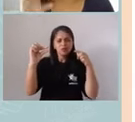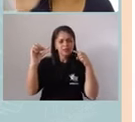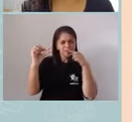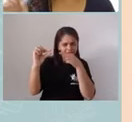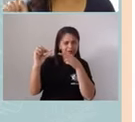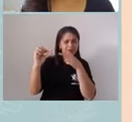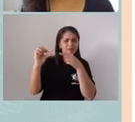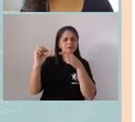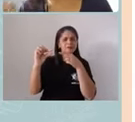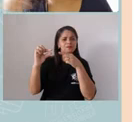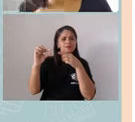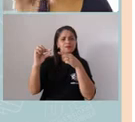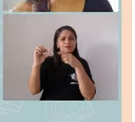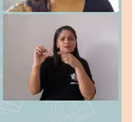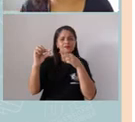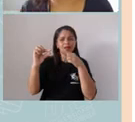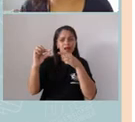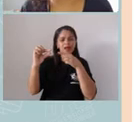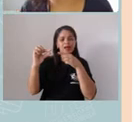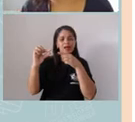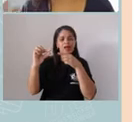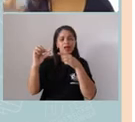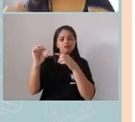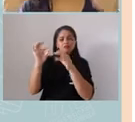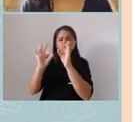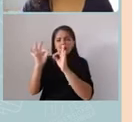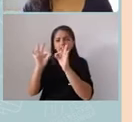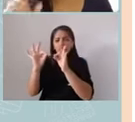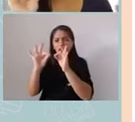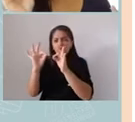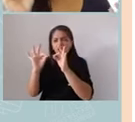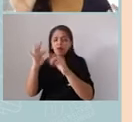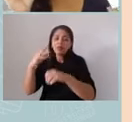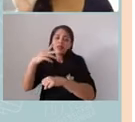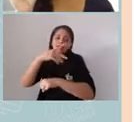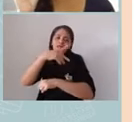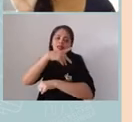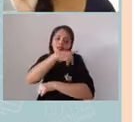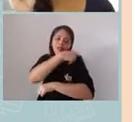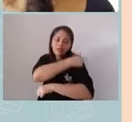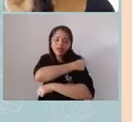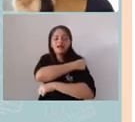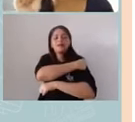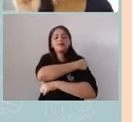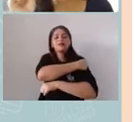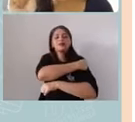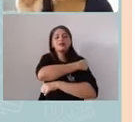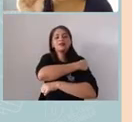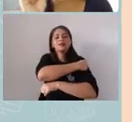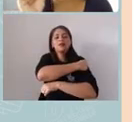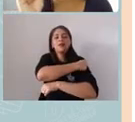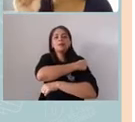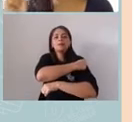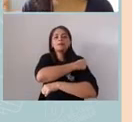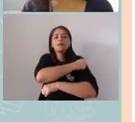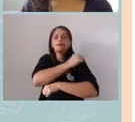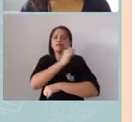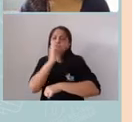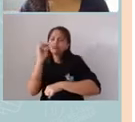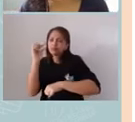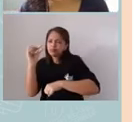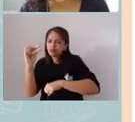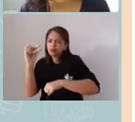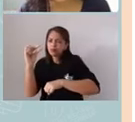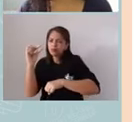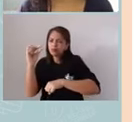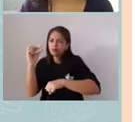aí vão injetar ali, vai estar presente ali na vacina, e aí o contato com esse trecho, né, com esse fragmento de